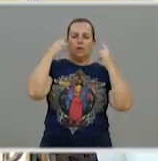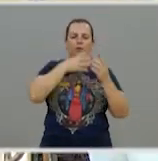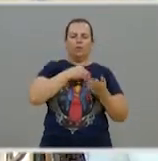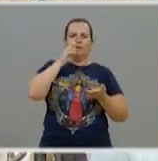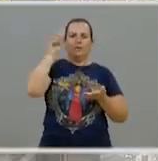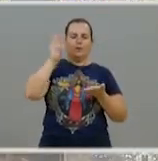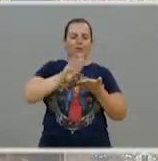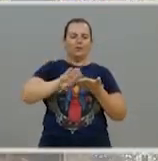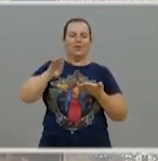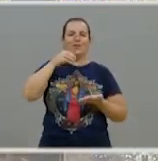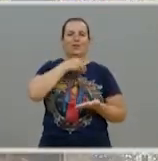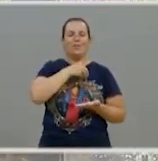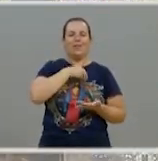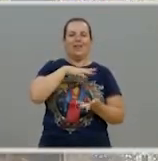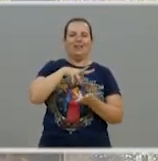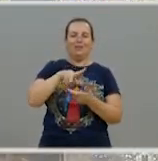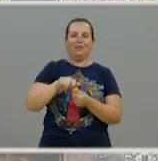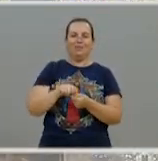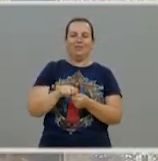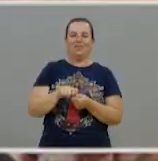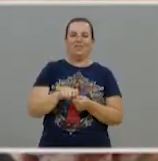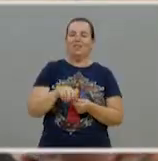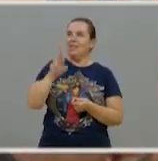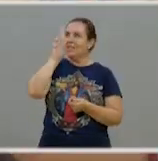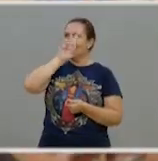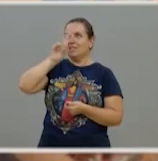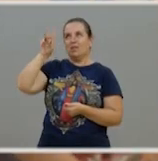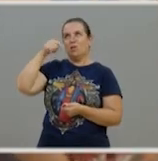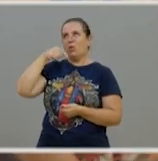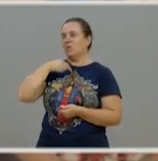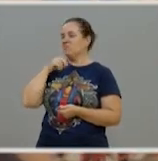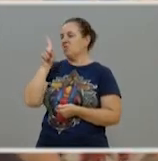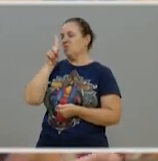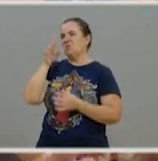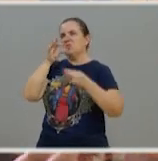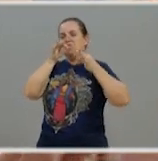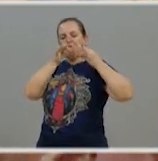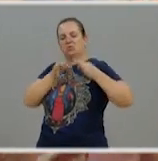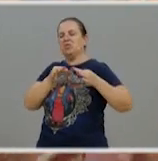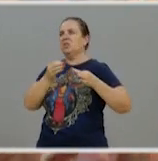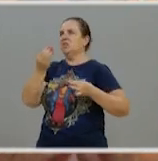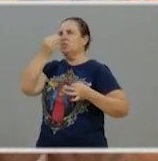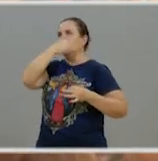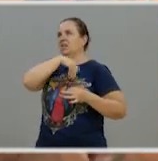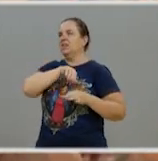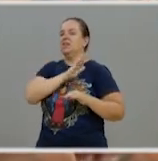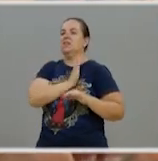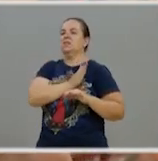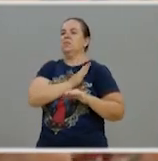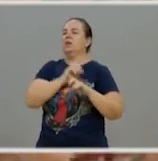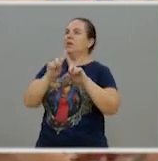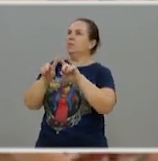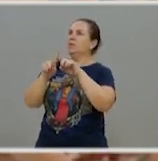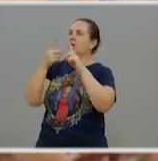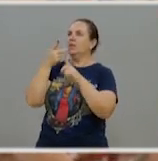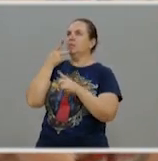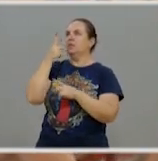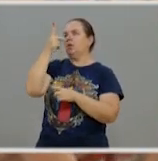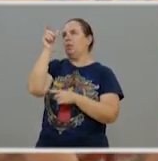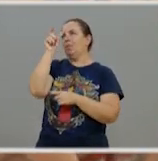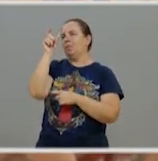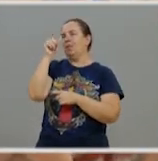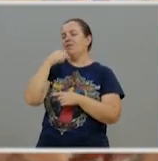de Deus, eis aquele que tira o pecado do mundo. Senhor, eu não sou digna de que entreis em minha